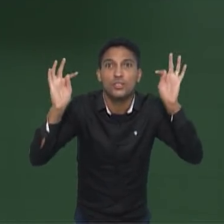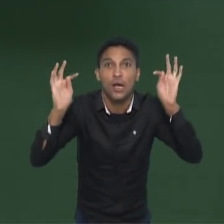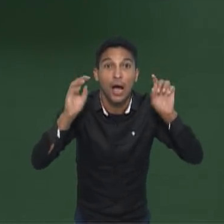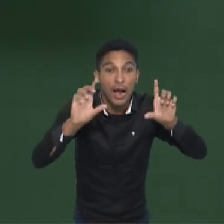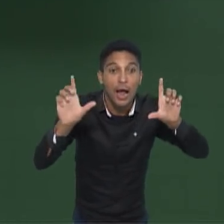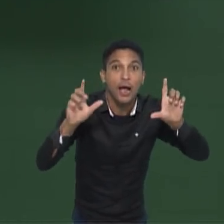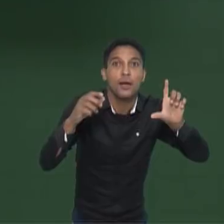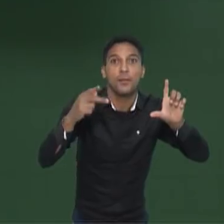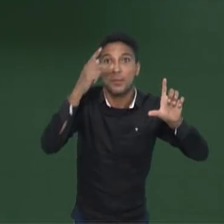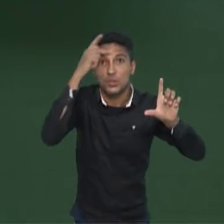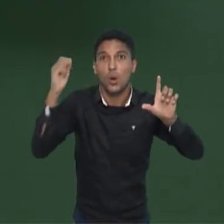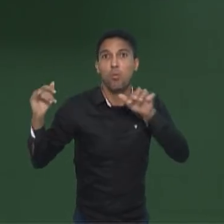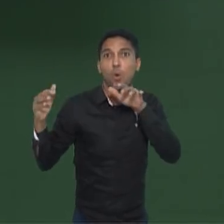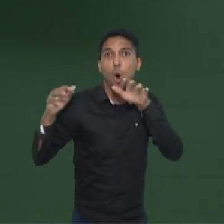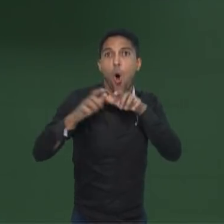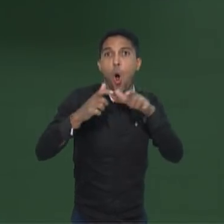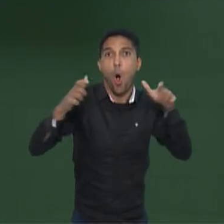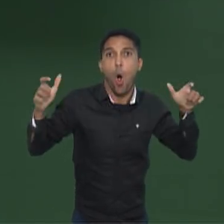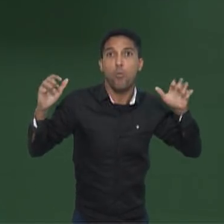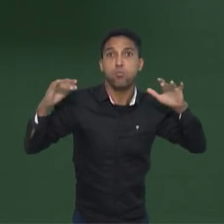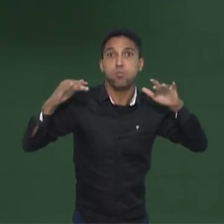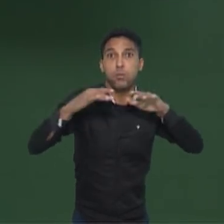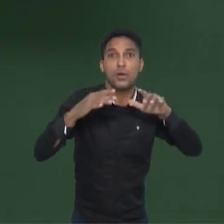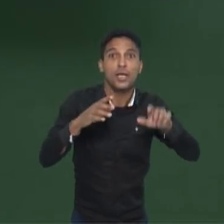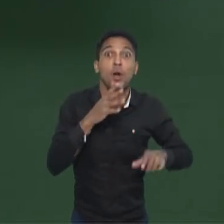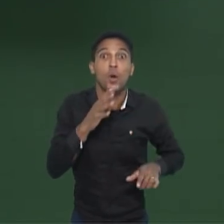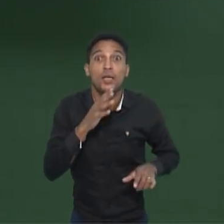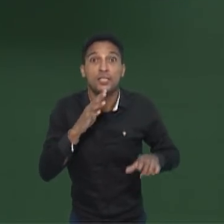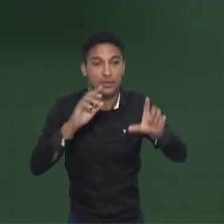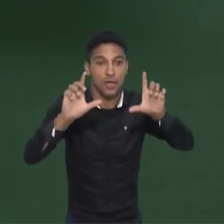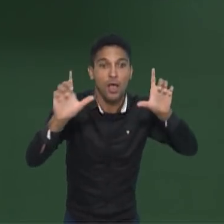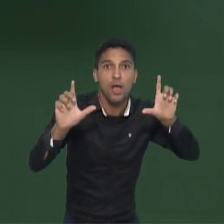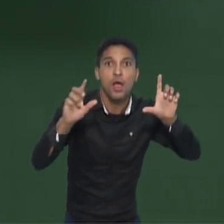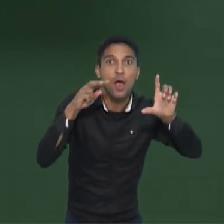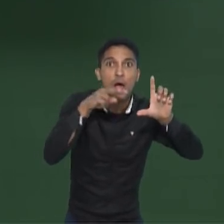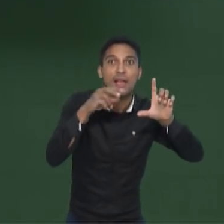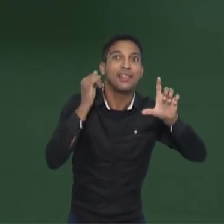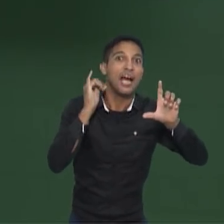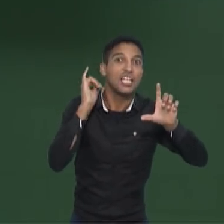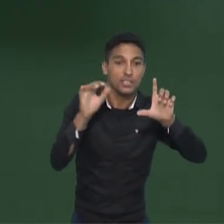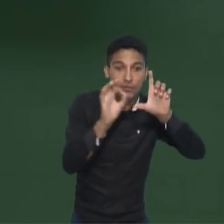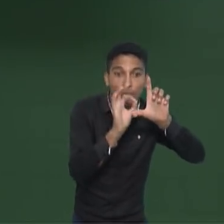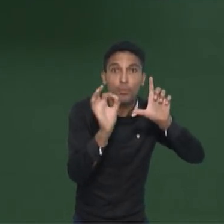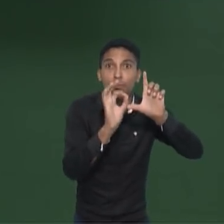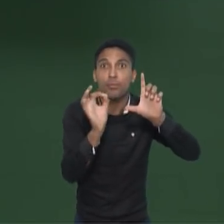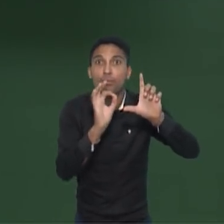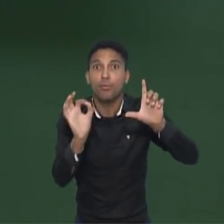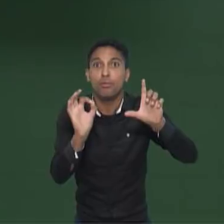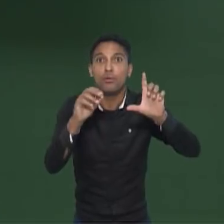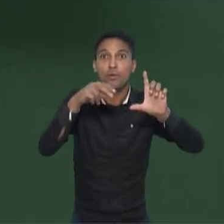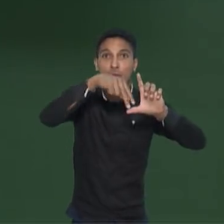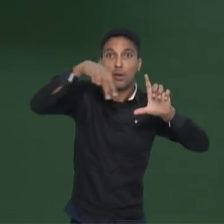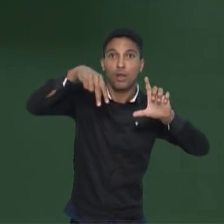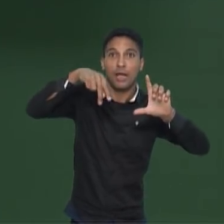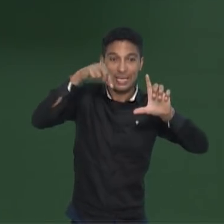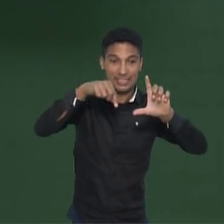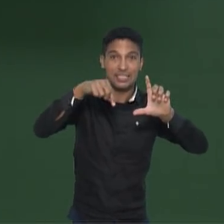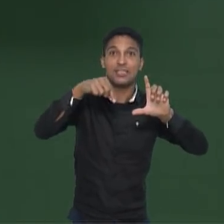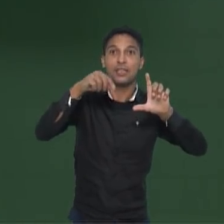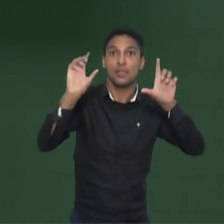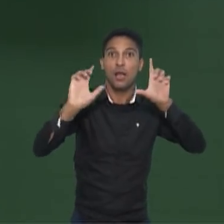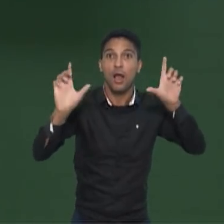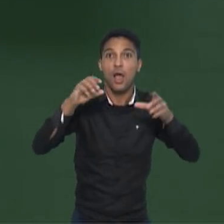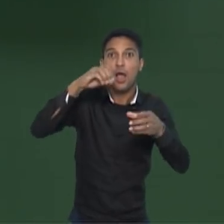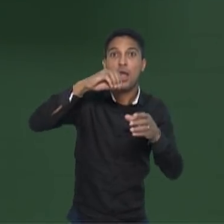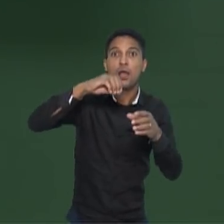com o interesse das pessoas que têm aumentado em conhecer essas narrativas diversas, esses mundos criados